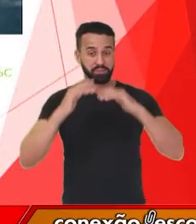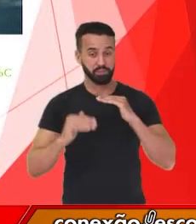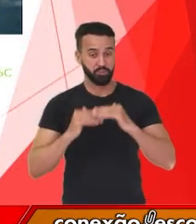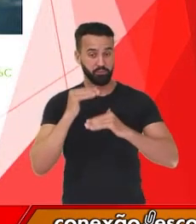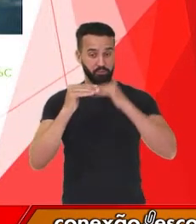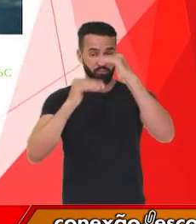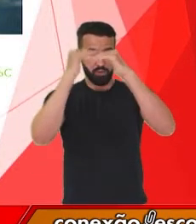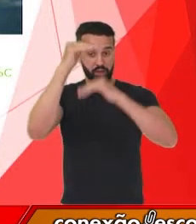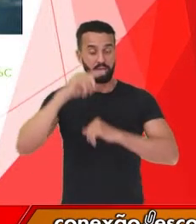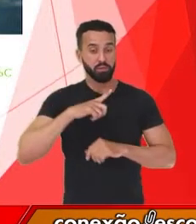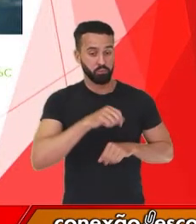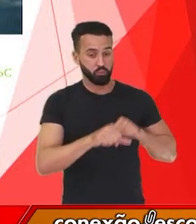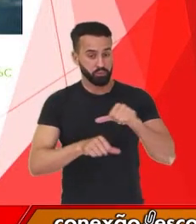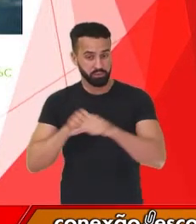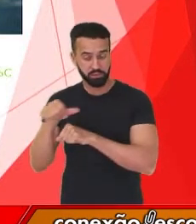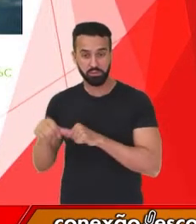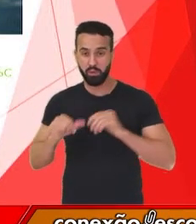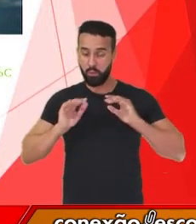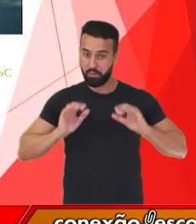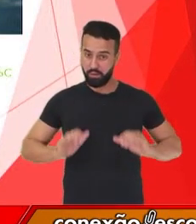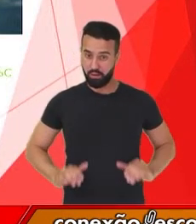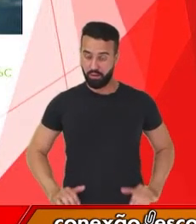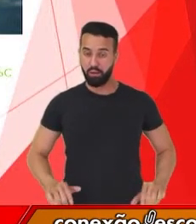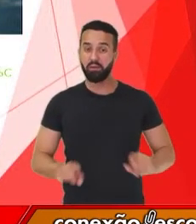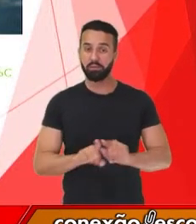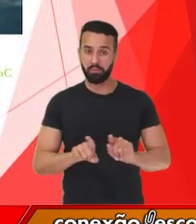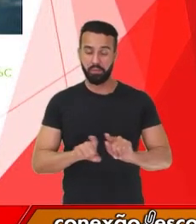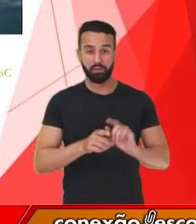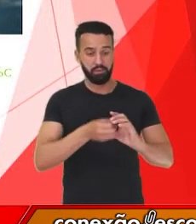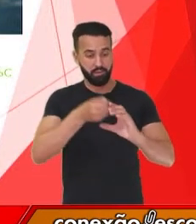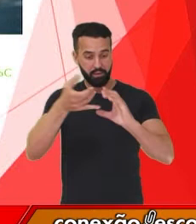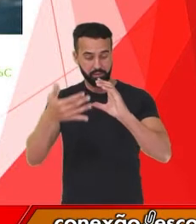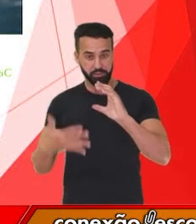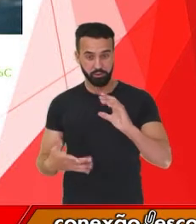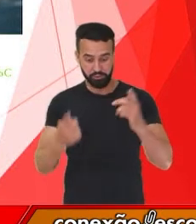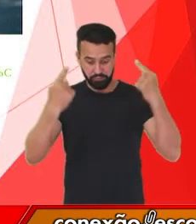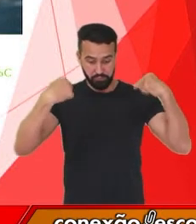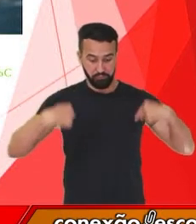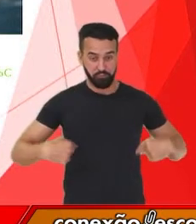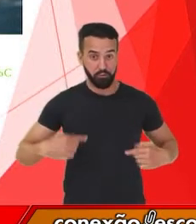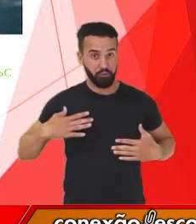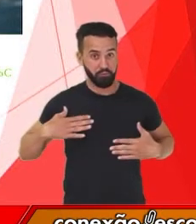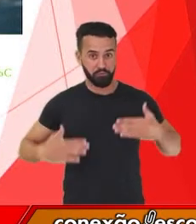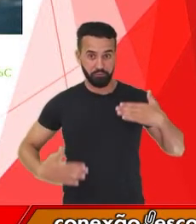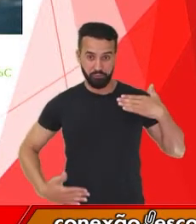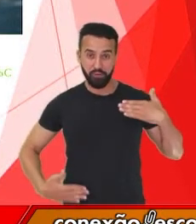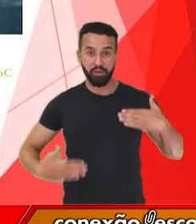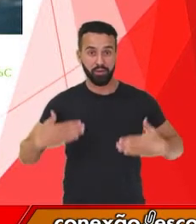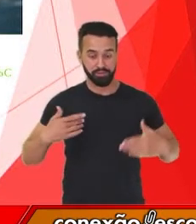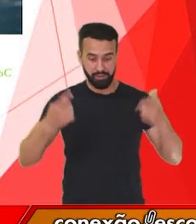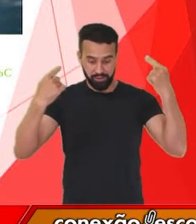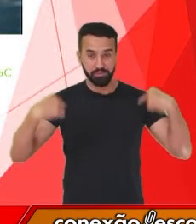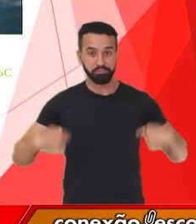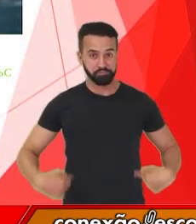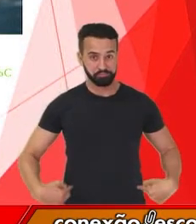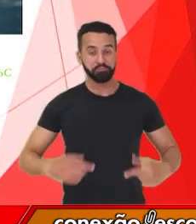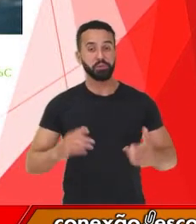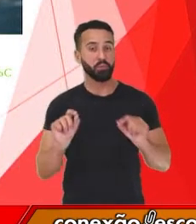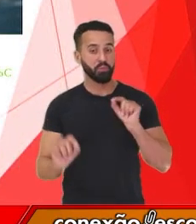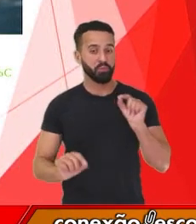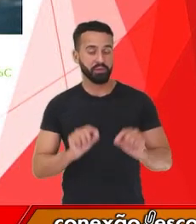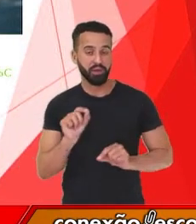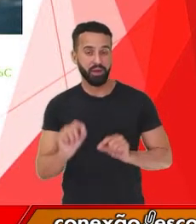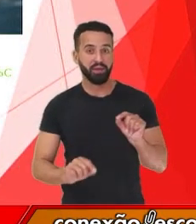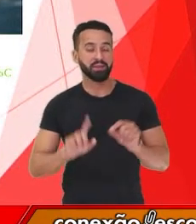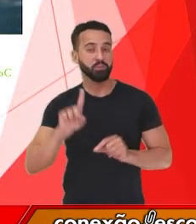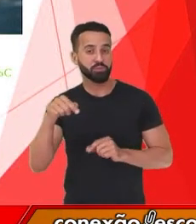mudanças comportamentais e também físicas. Essas mudanças físicas também estão relacionadas à ação dos